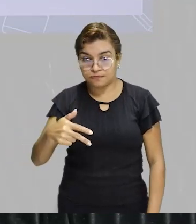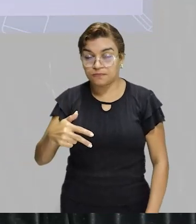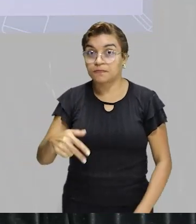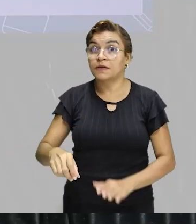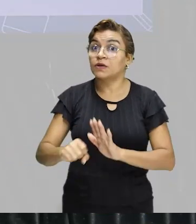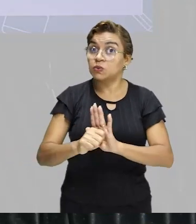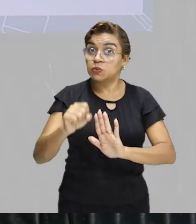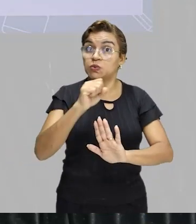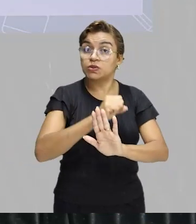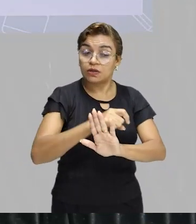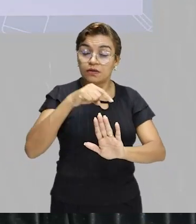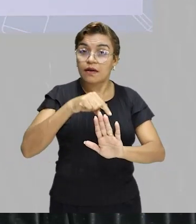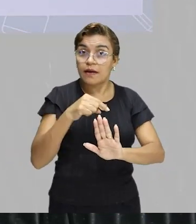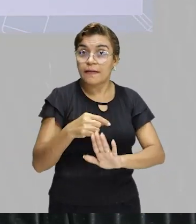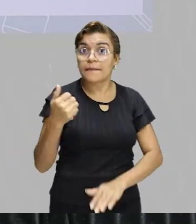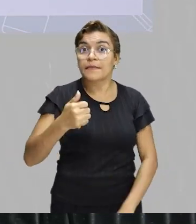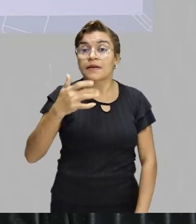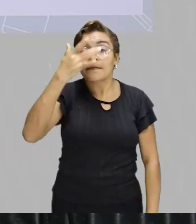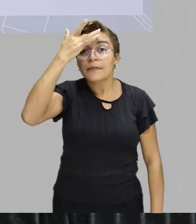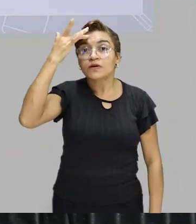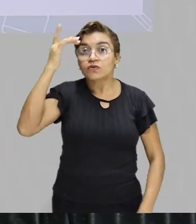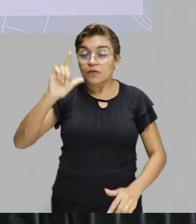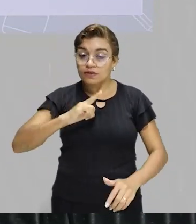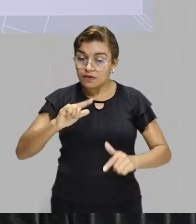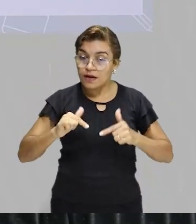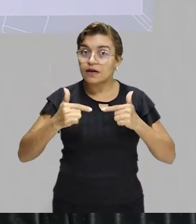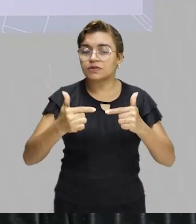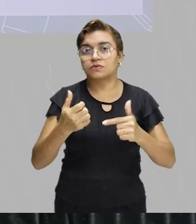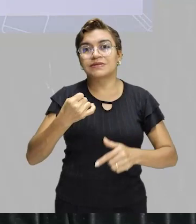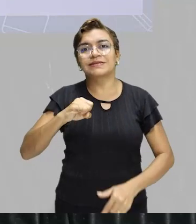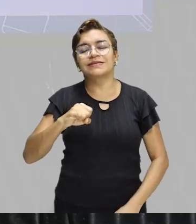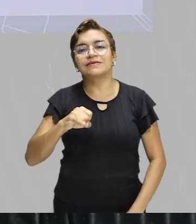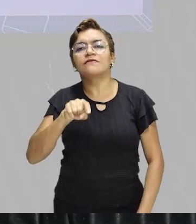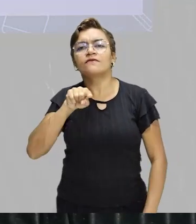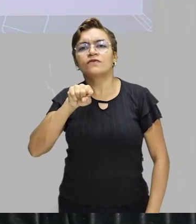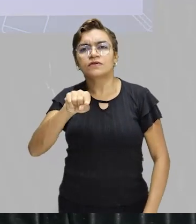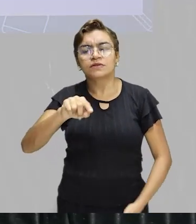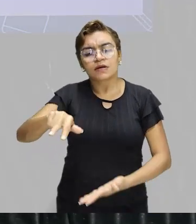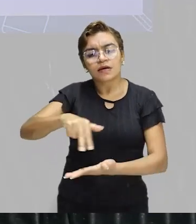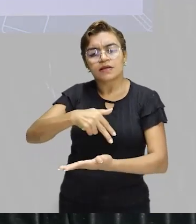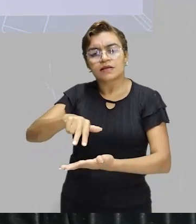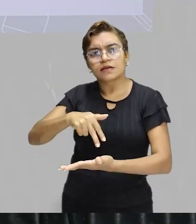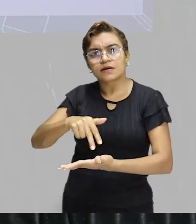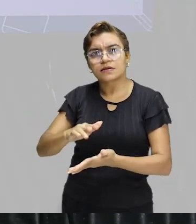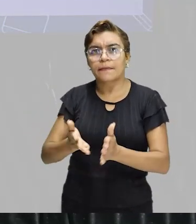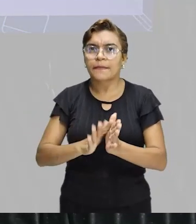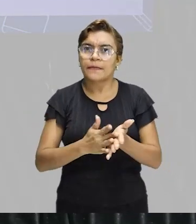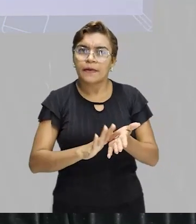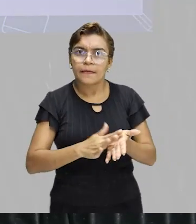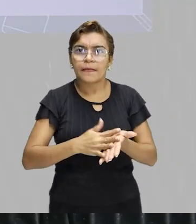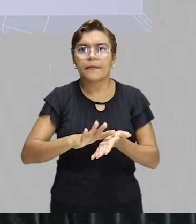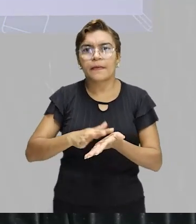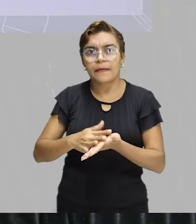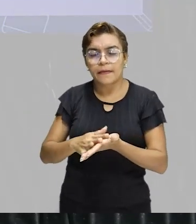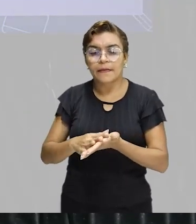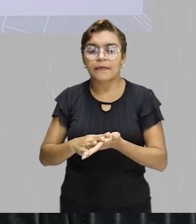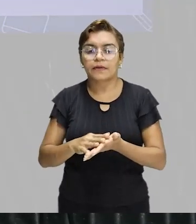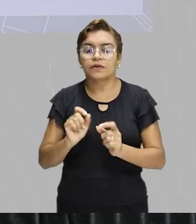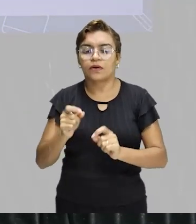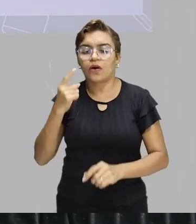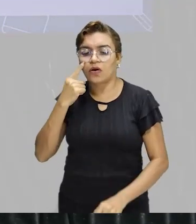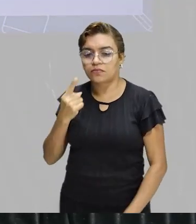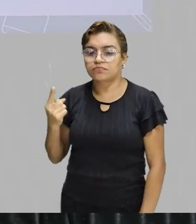primeira pessoa, pratica uma ação. Se fosse você dança samba, you